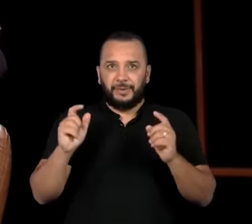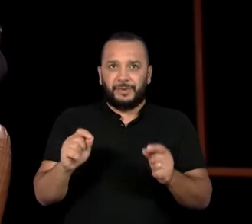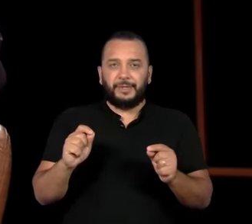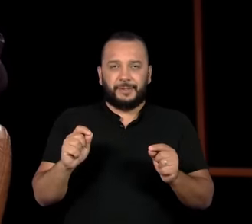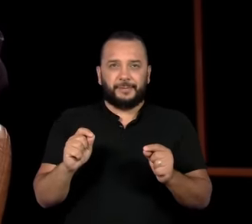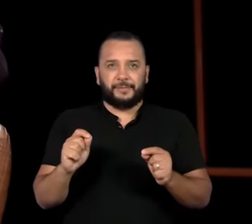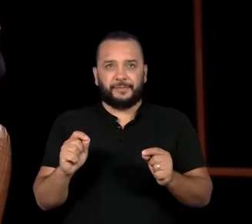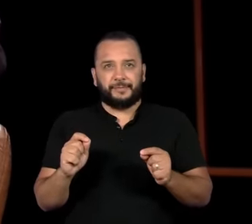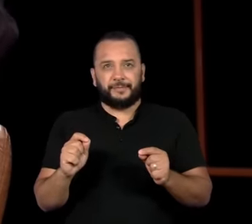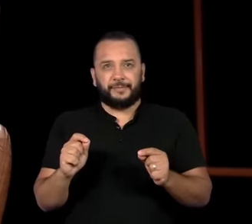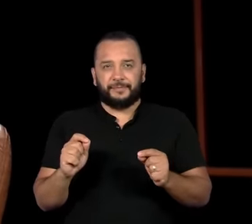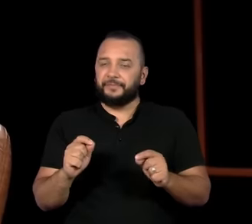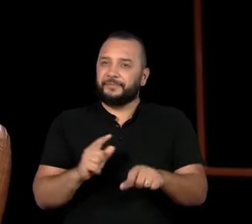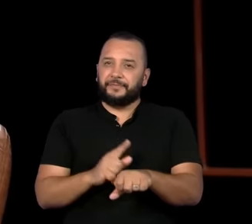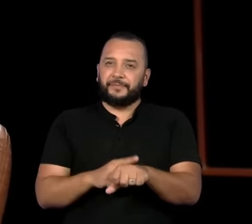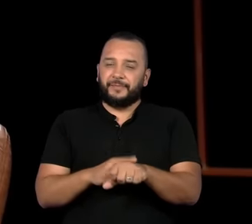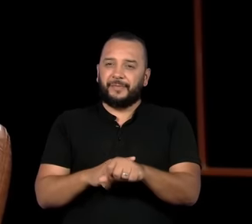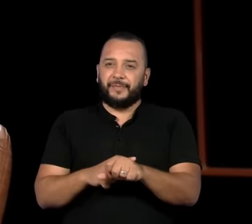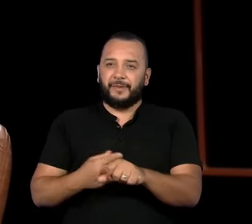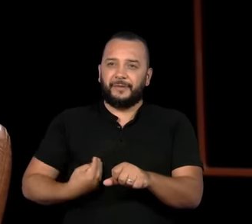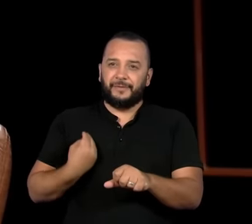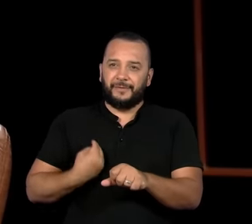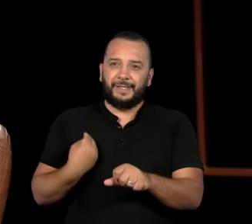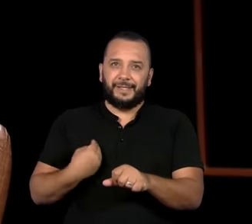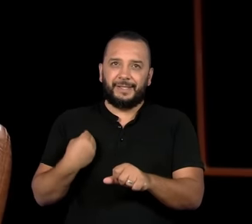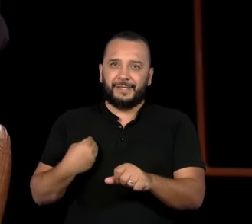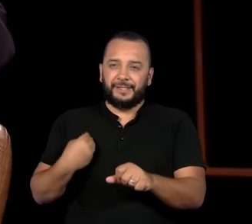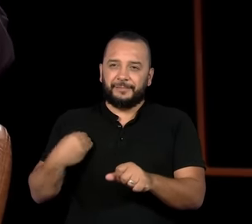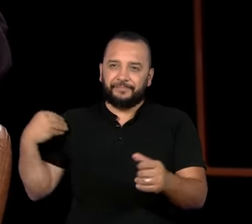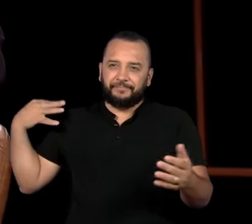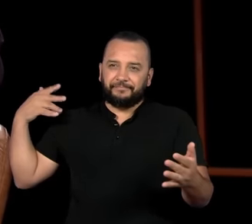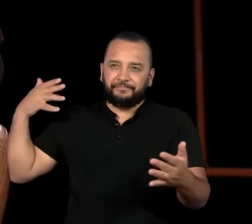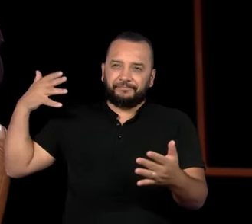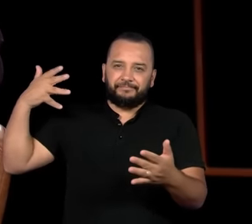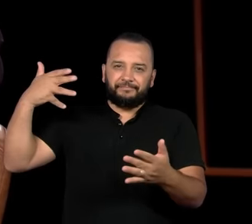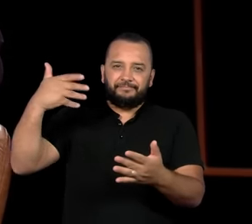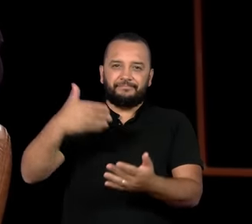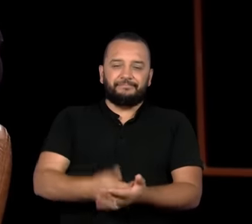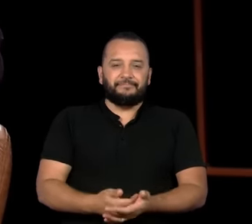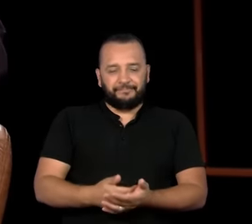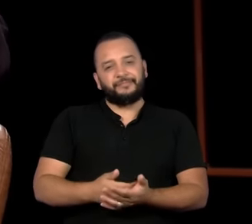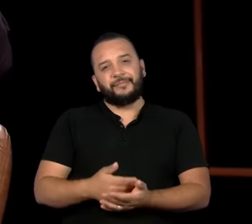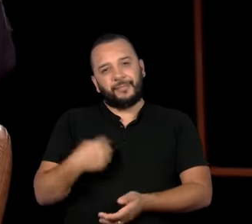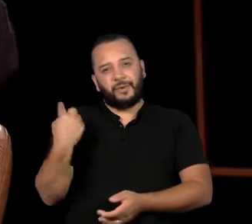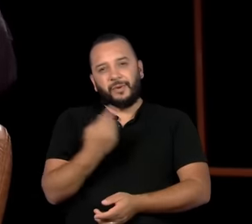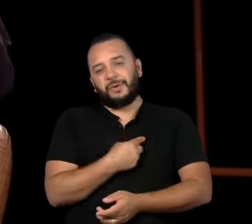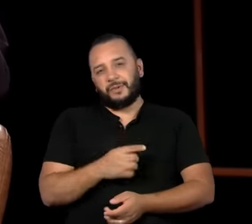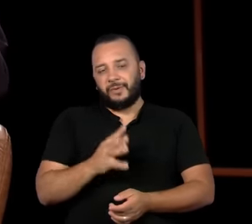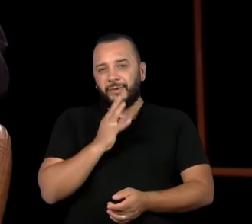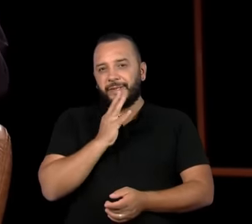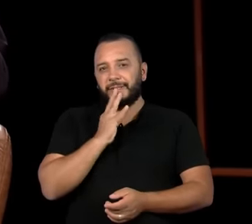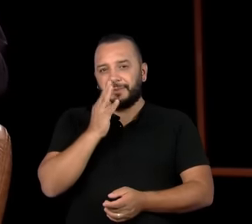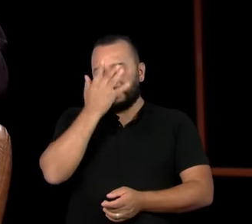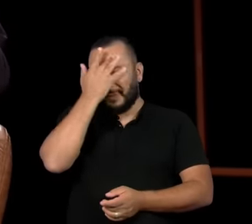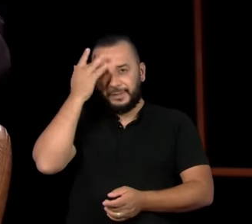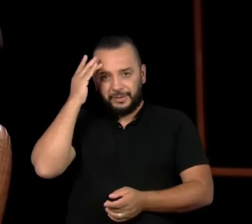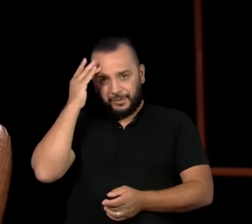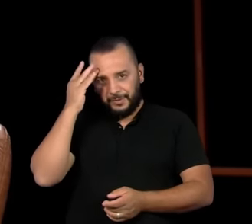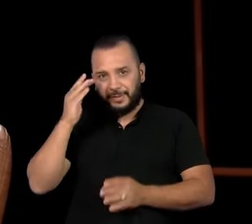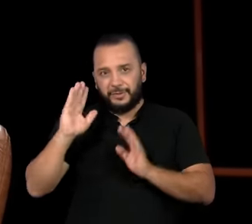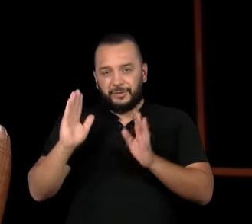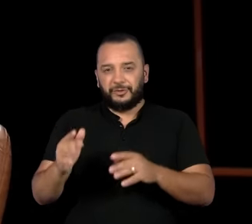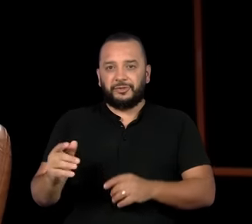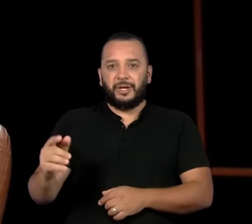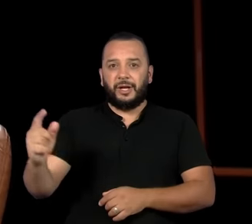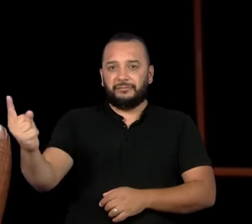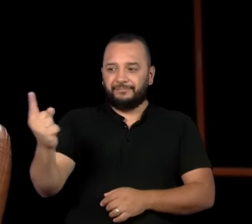durante toda a nossa vida, conhecemos pessoas que vêm